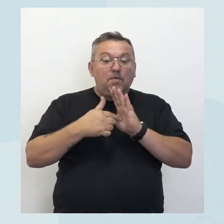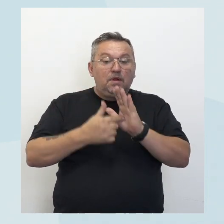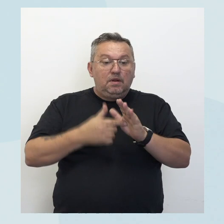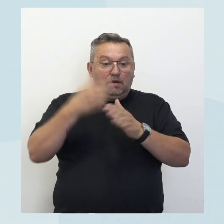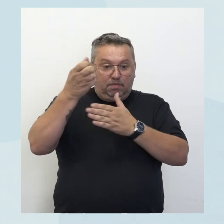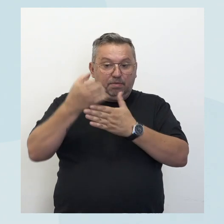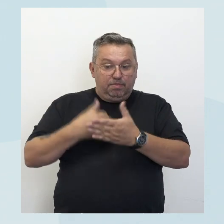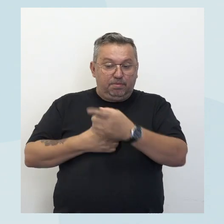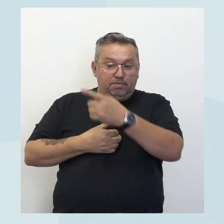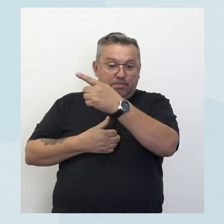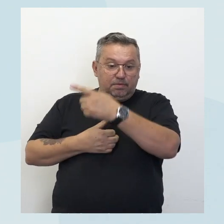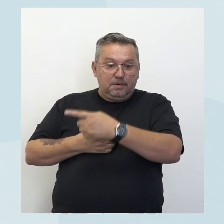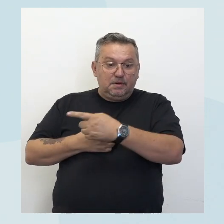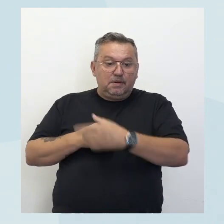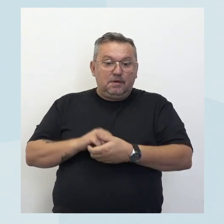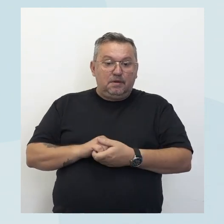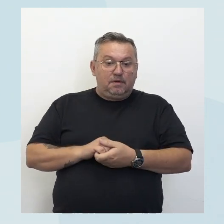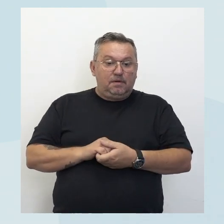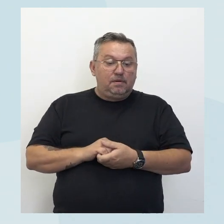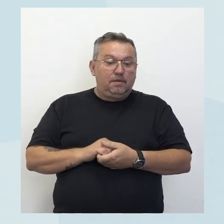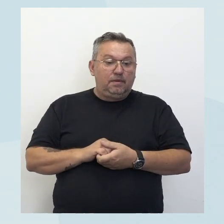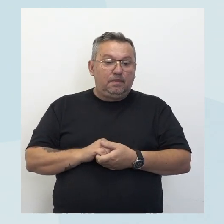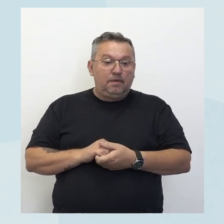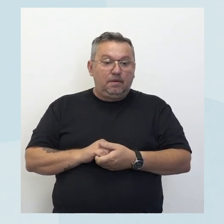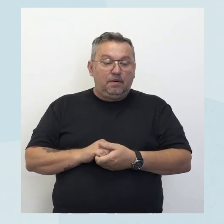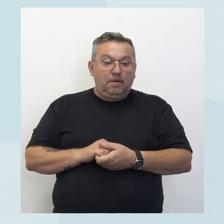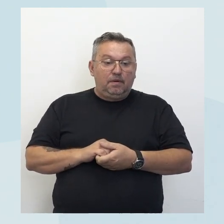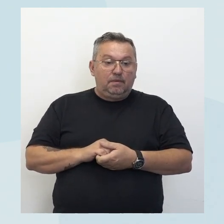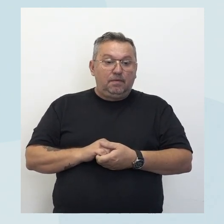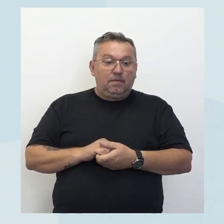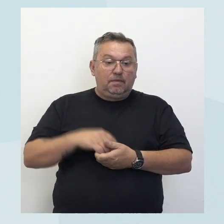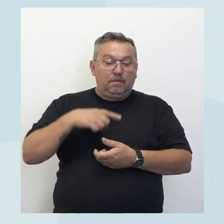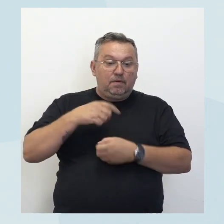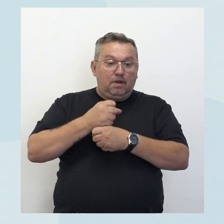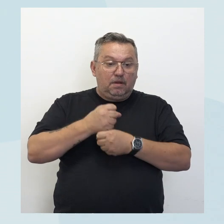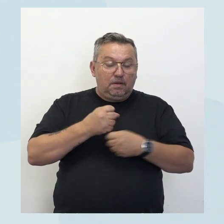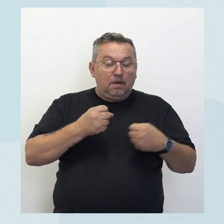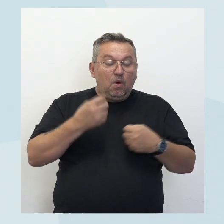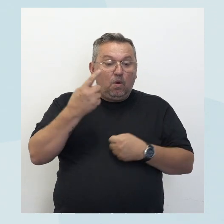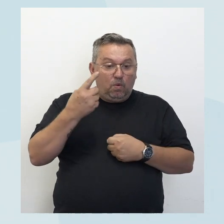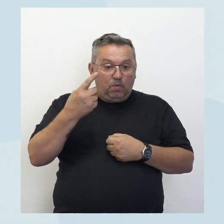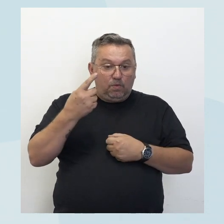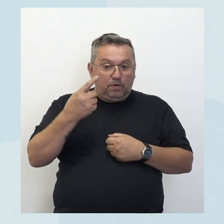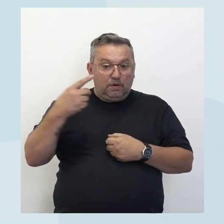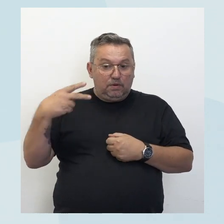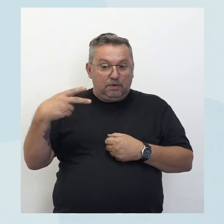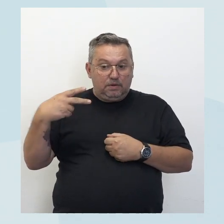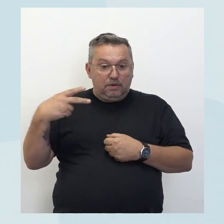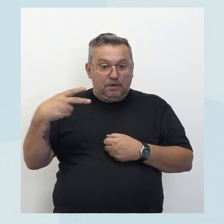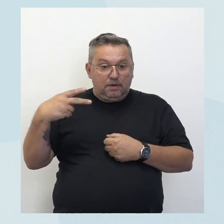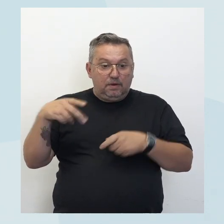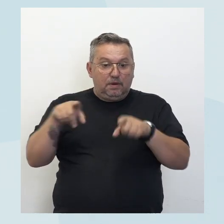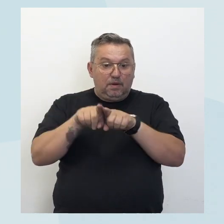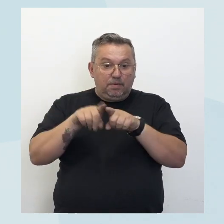respondem às questões, a questão proposta, no caso, né? Eu tenho a reação 1 e a reação 2. E tem